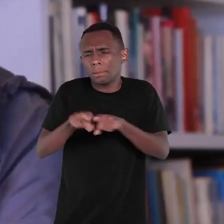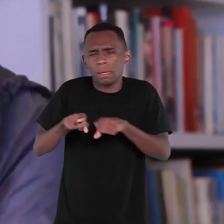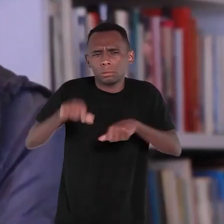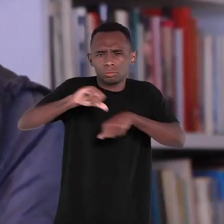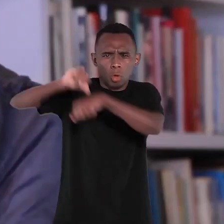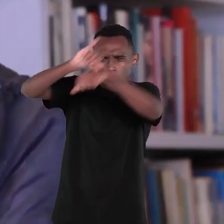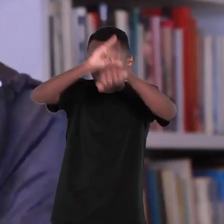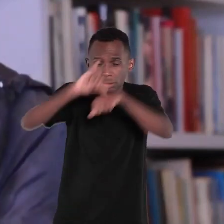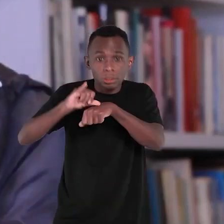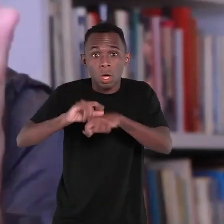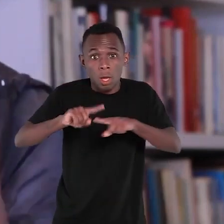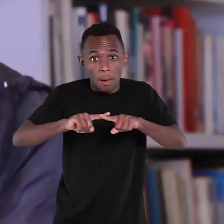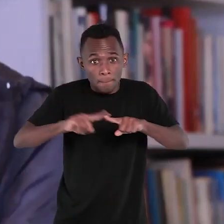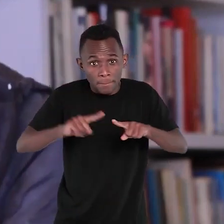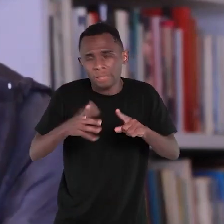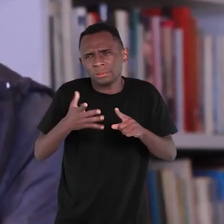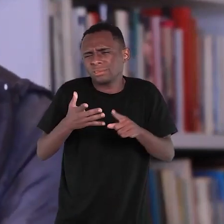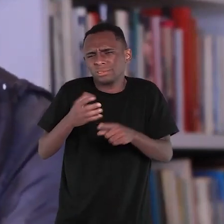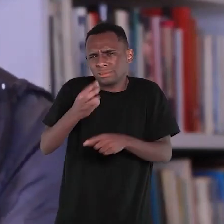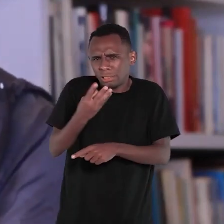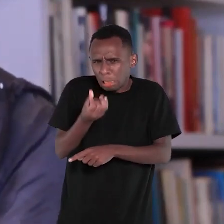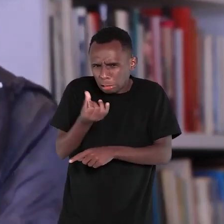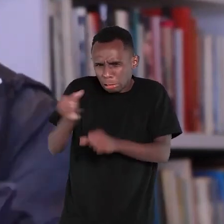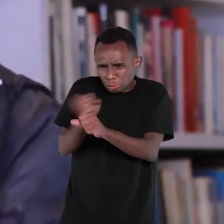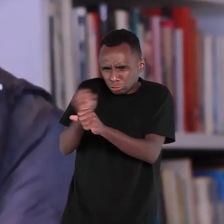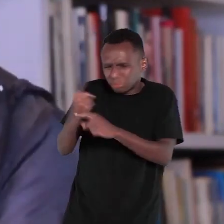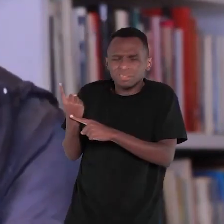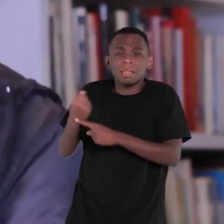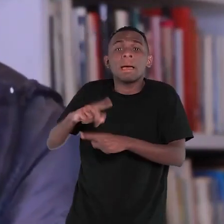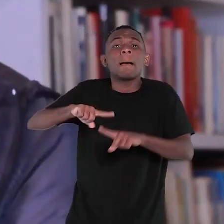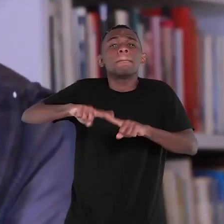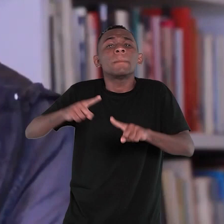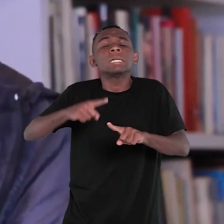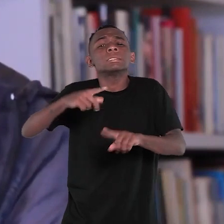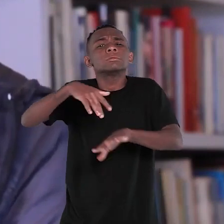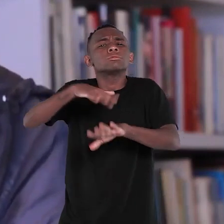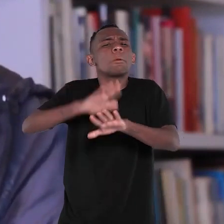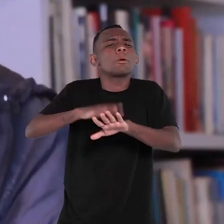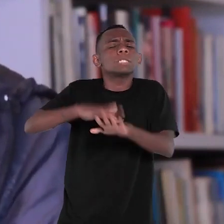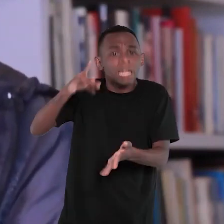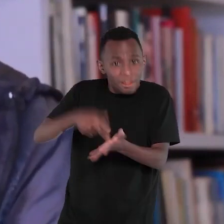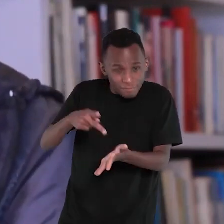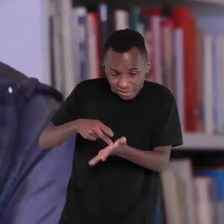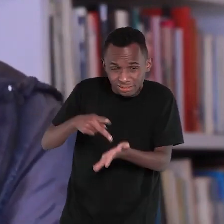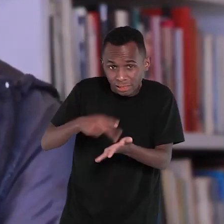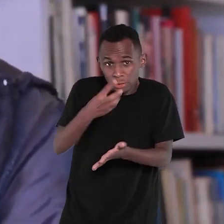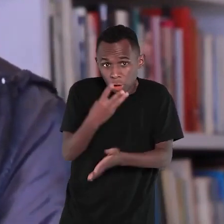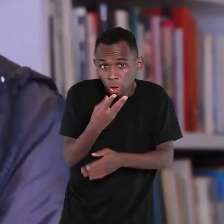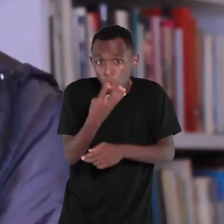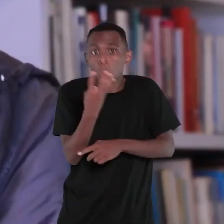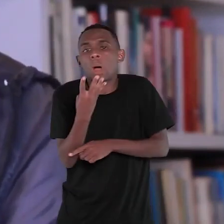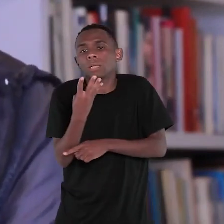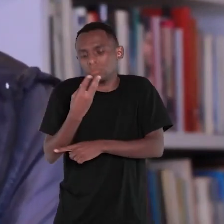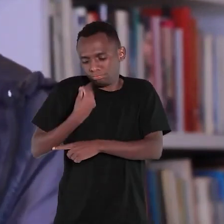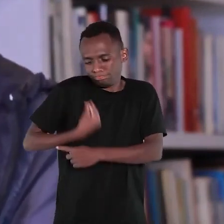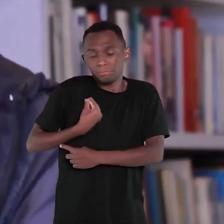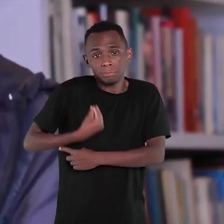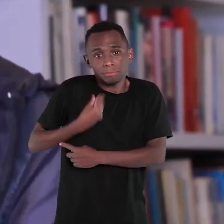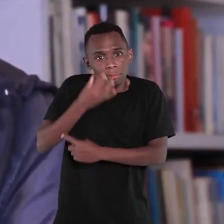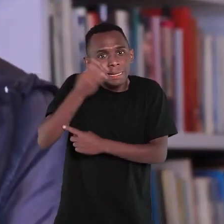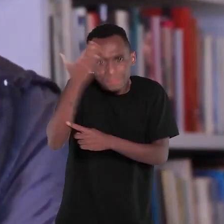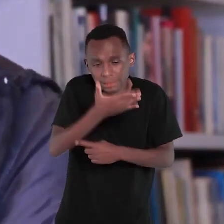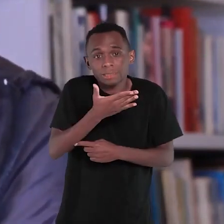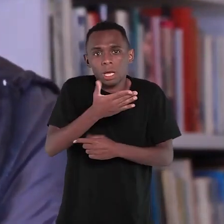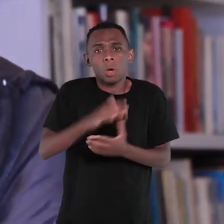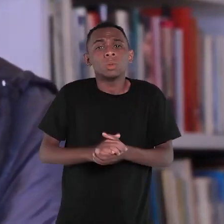capitais brasileiras, mas hoje a gente fala 36 anos, mas na verdade 34, de forma presencial, e